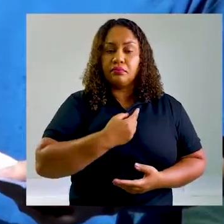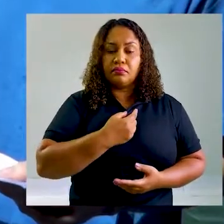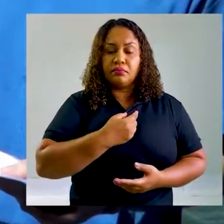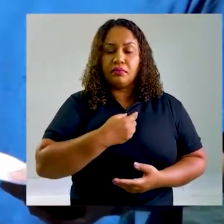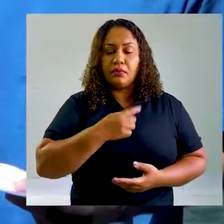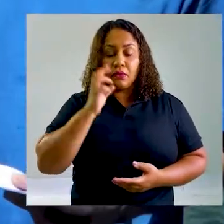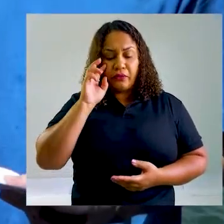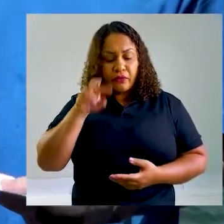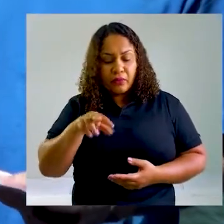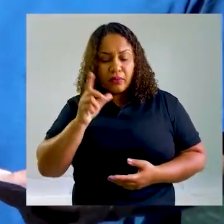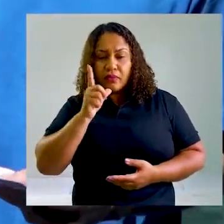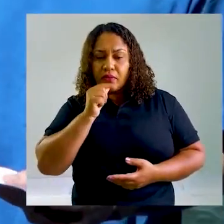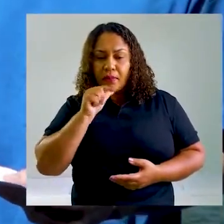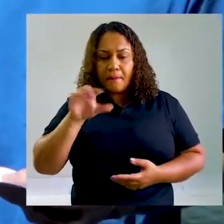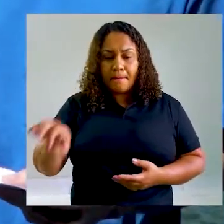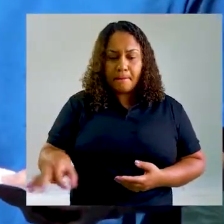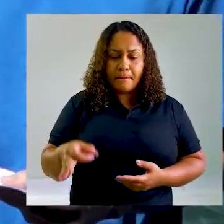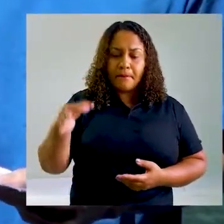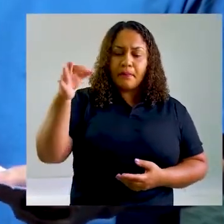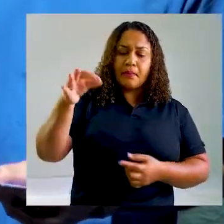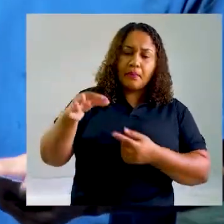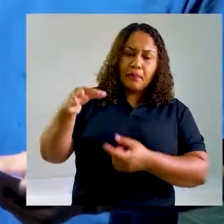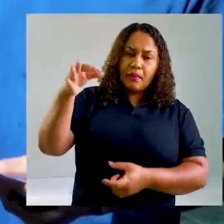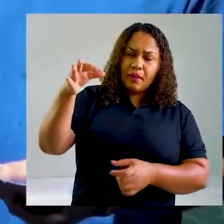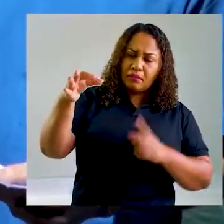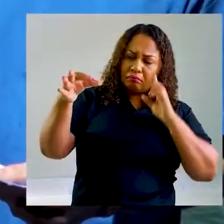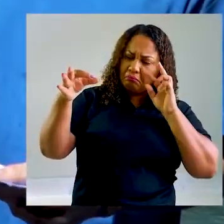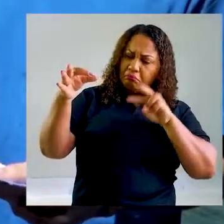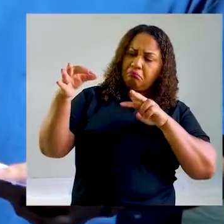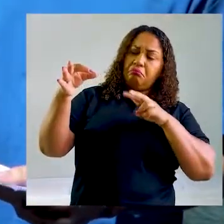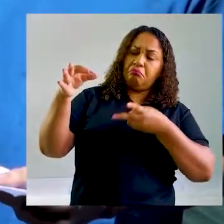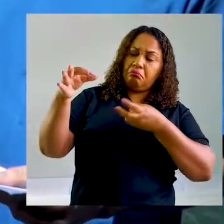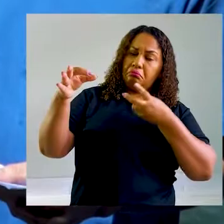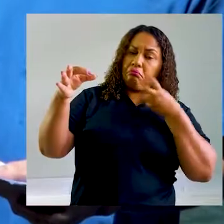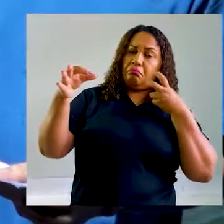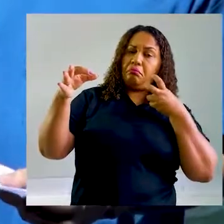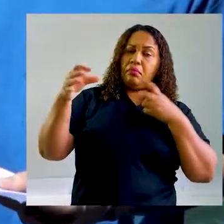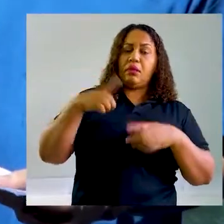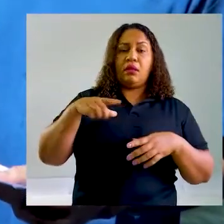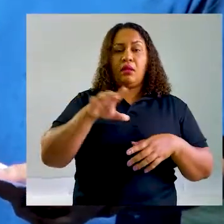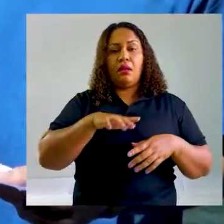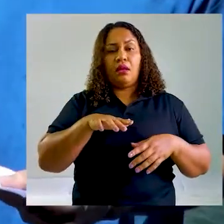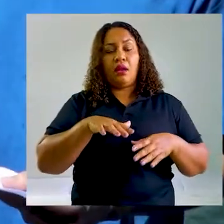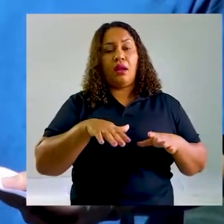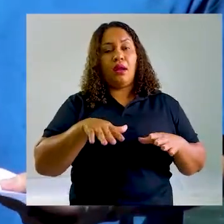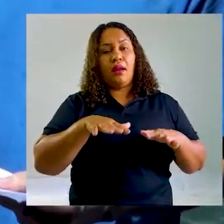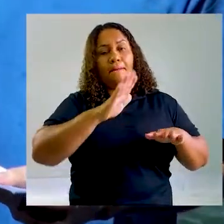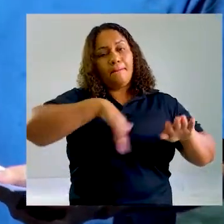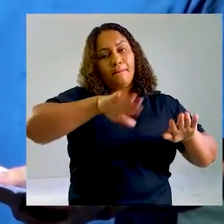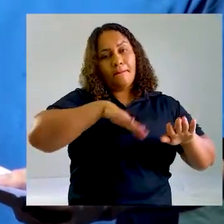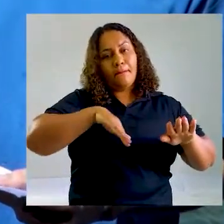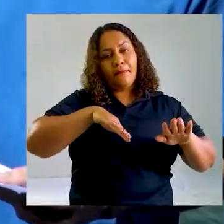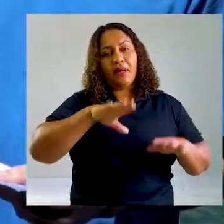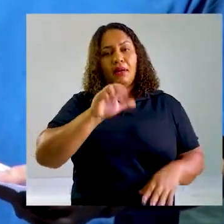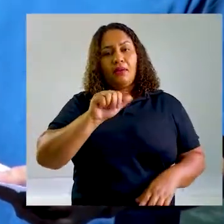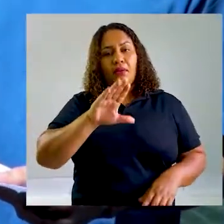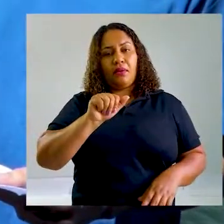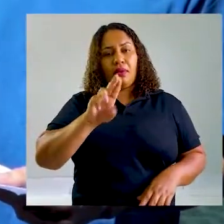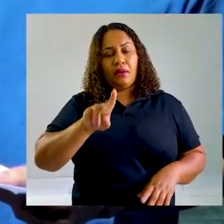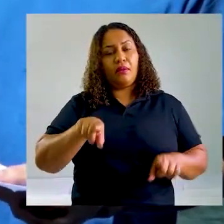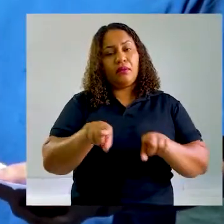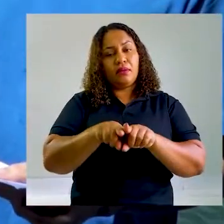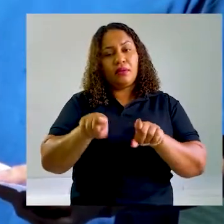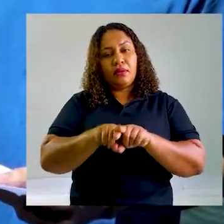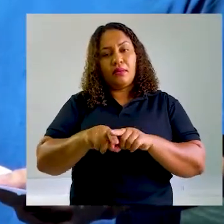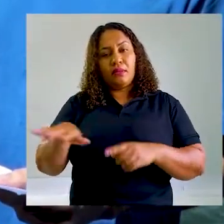coletamos amostras de água mensalmente em 2 pontos aqui na cidade, na altura da Praia do Cacau e a altura aqui do Cais